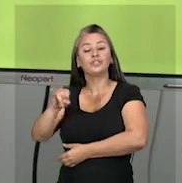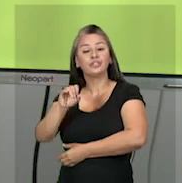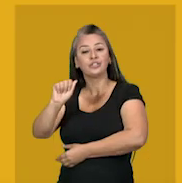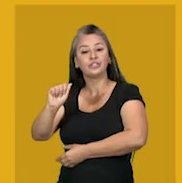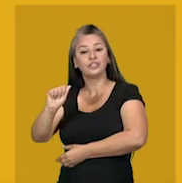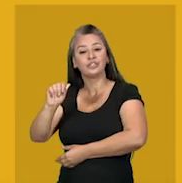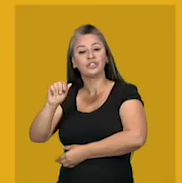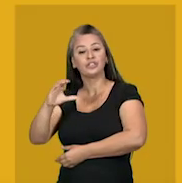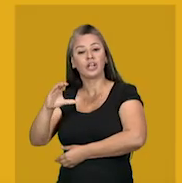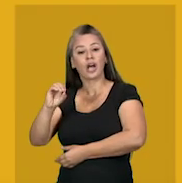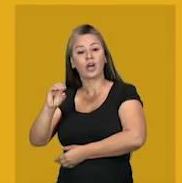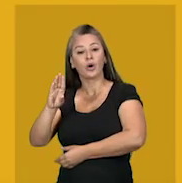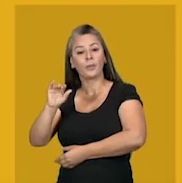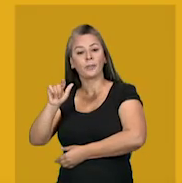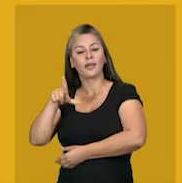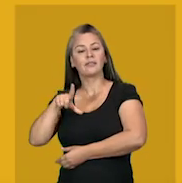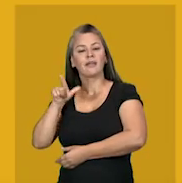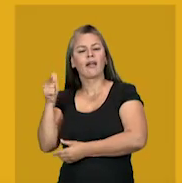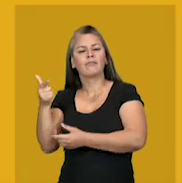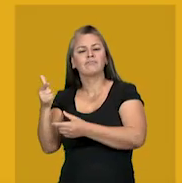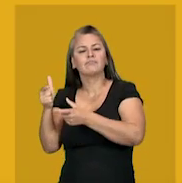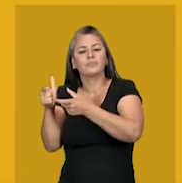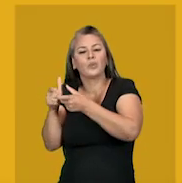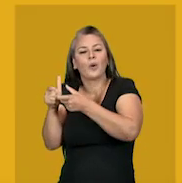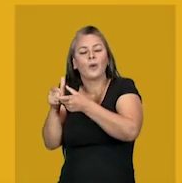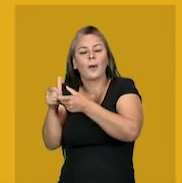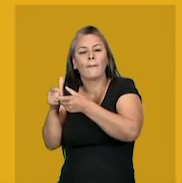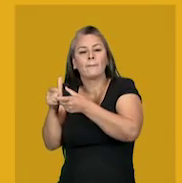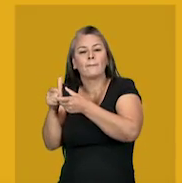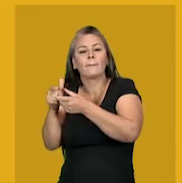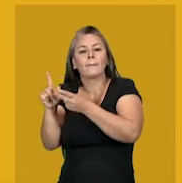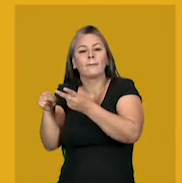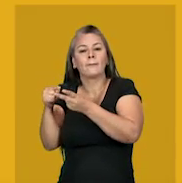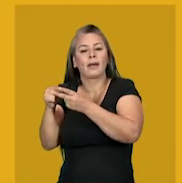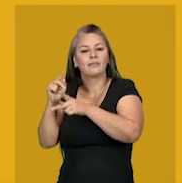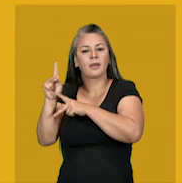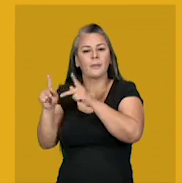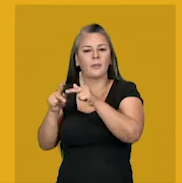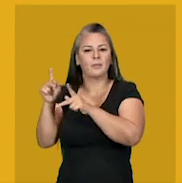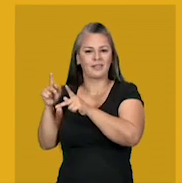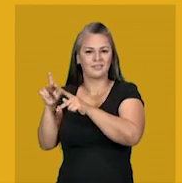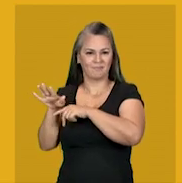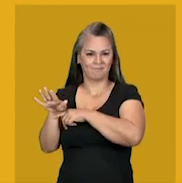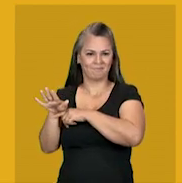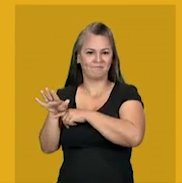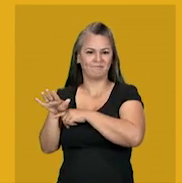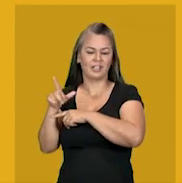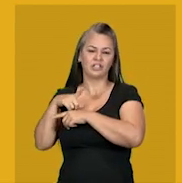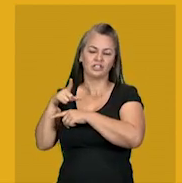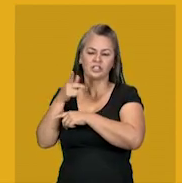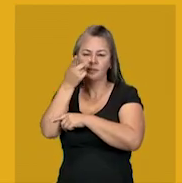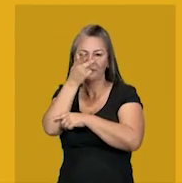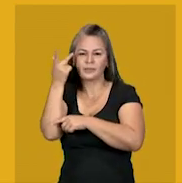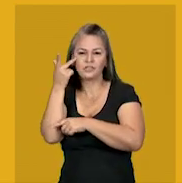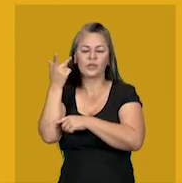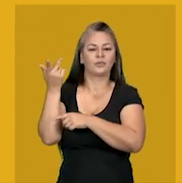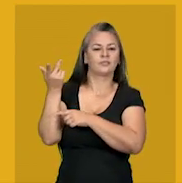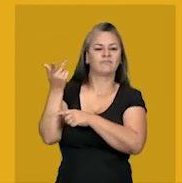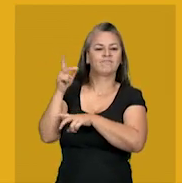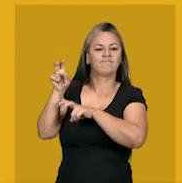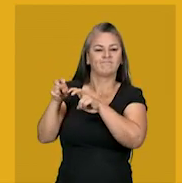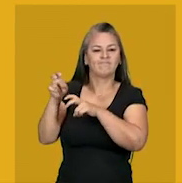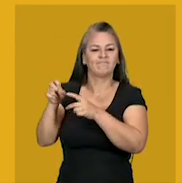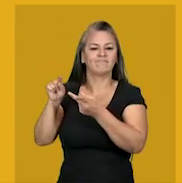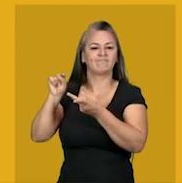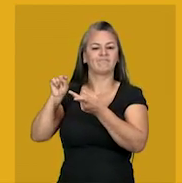eles representavam a pequena burguesia e o povo de maneira geral, né? Então, havia comerciantes, advogados,